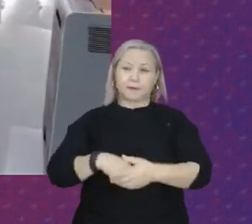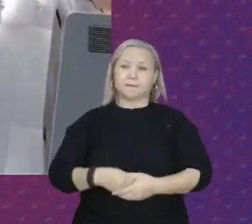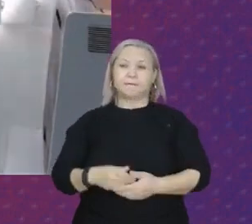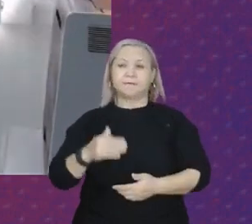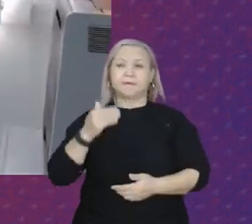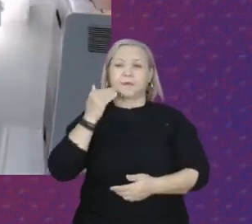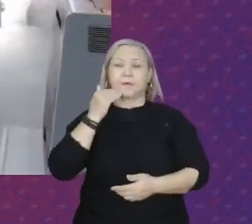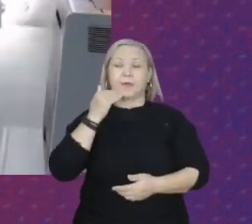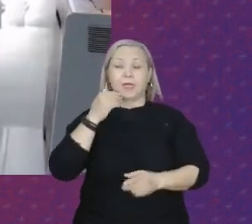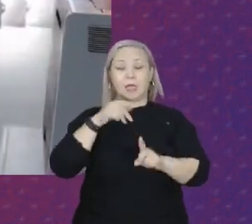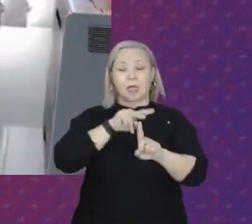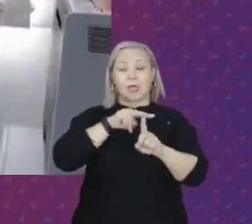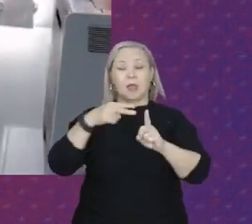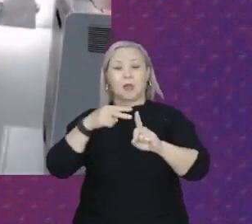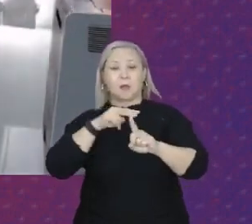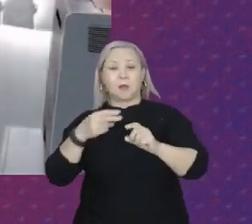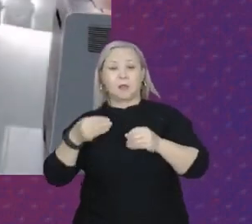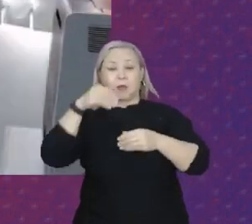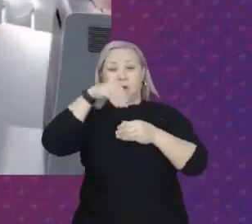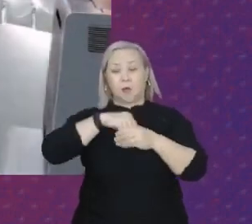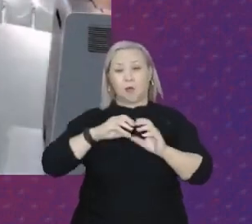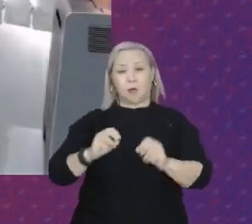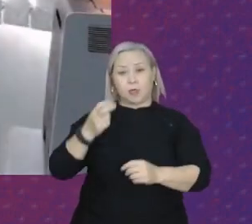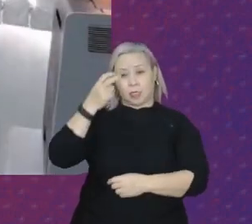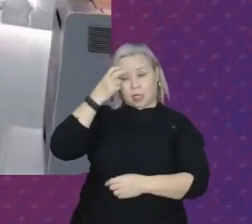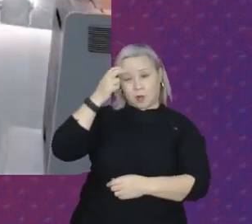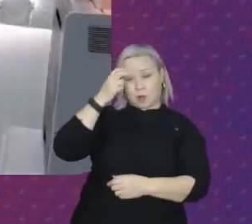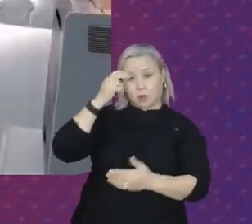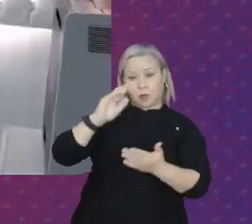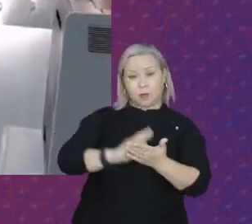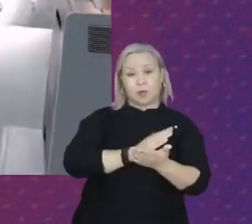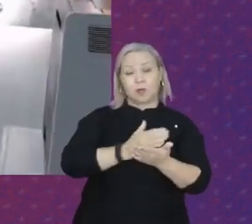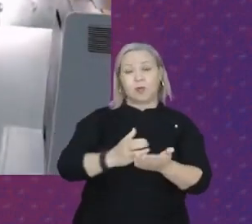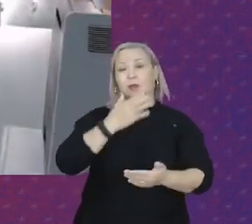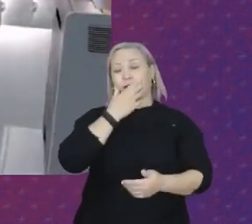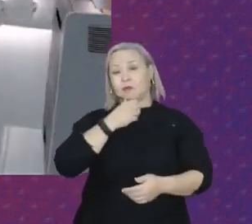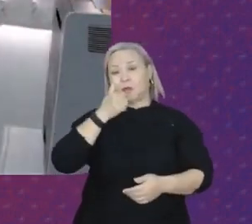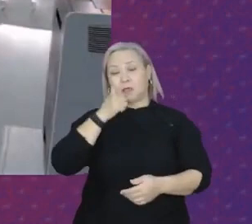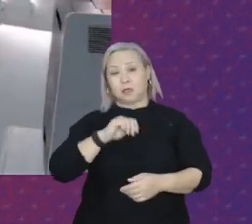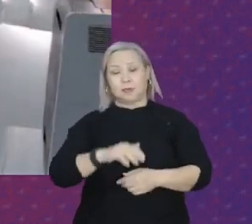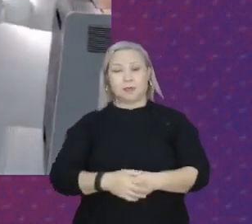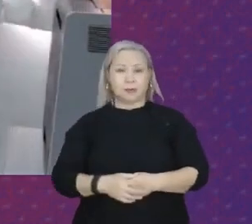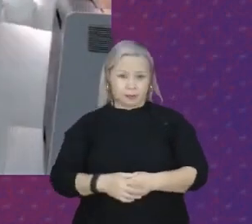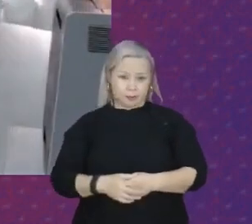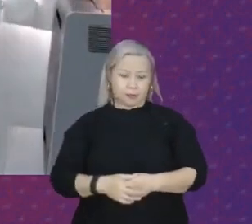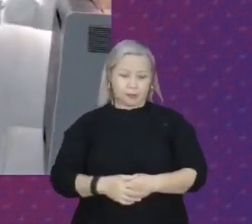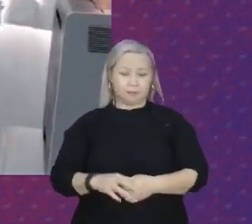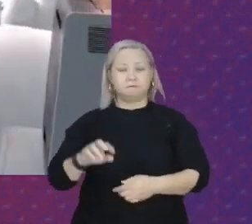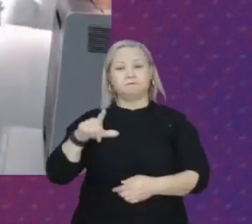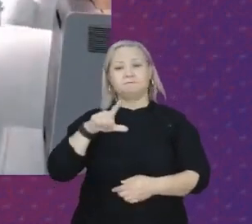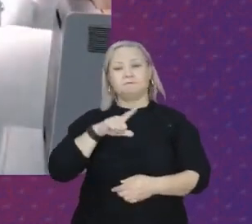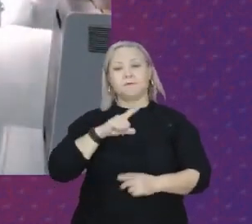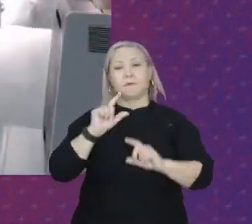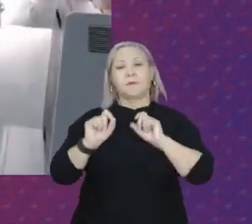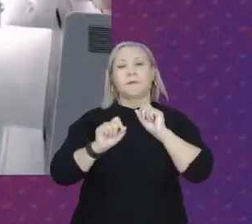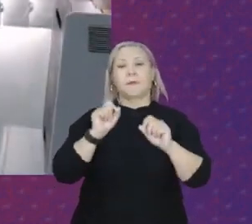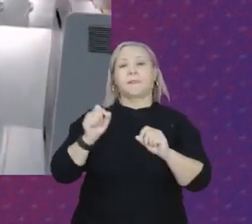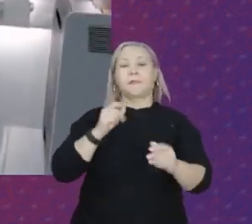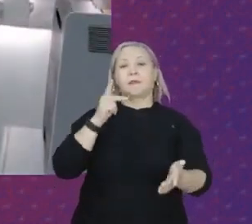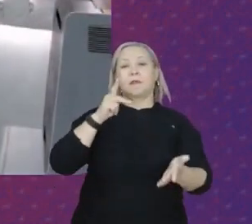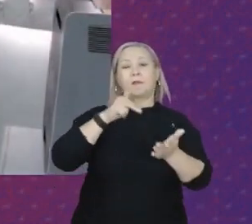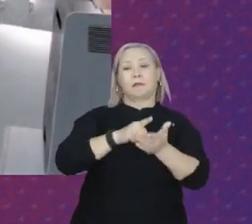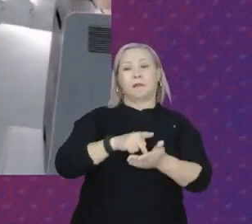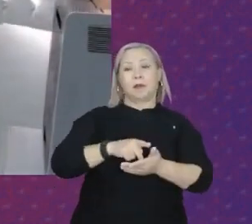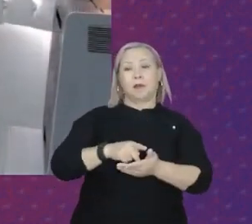numa perspectiva ou dentro da cultura sexista milenar que está